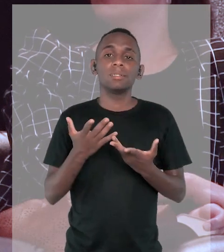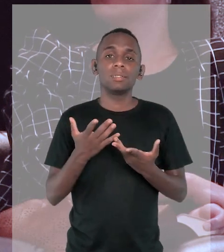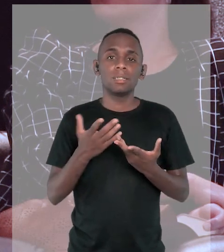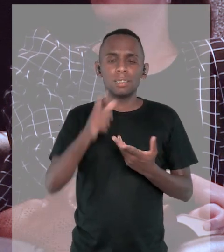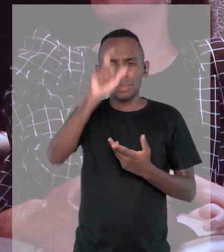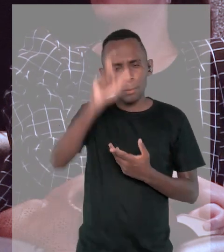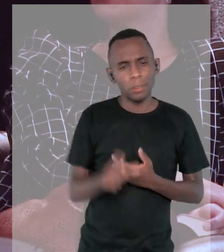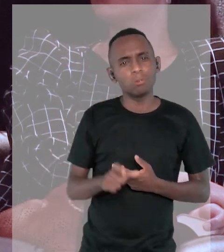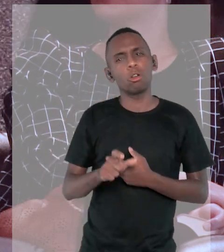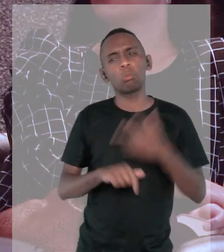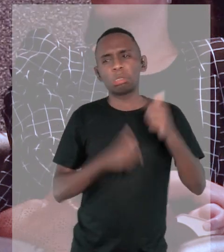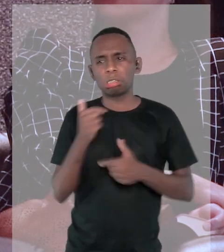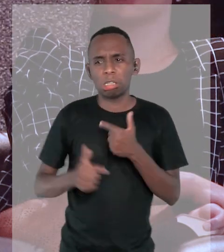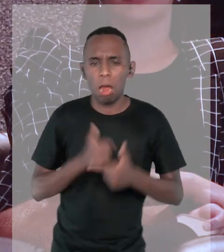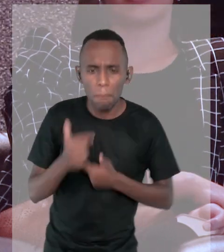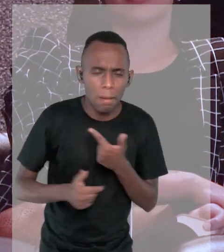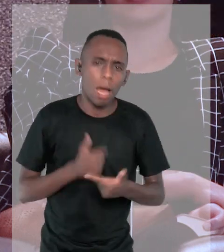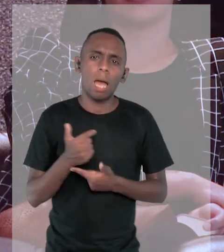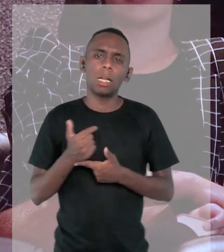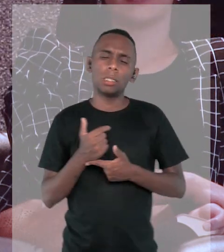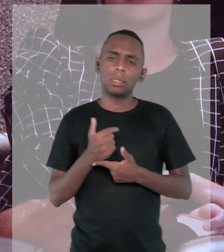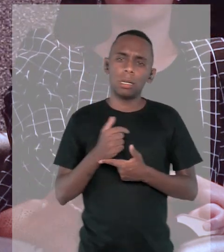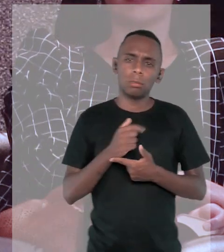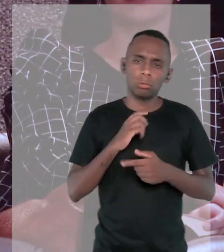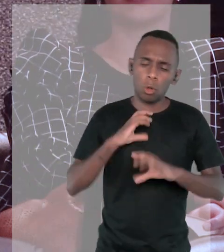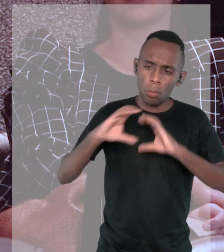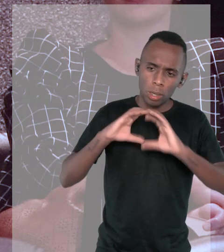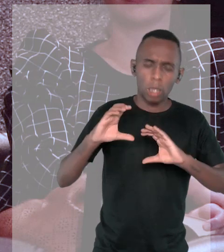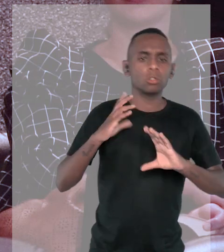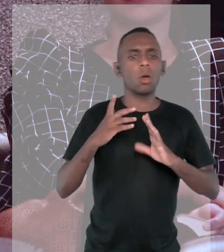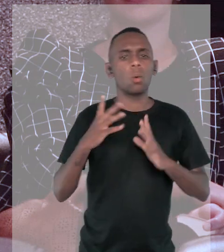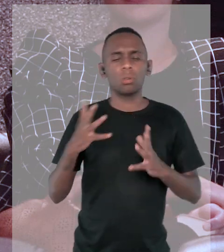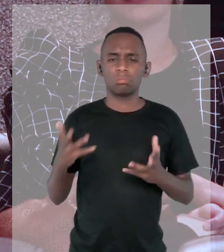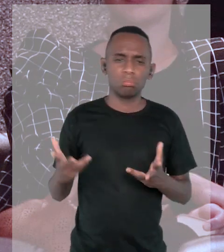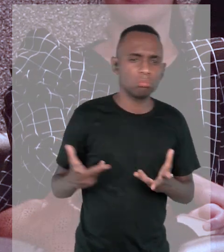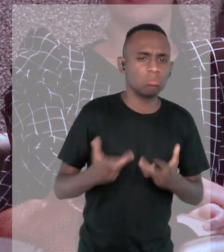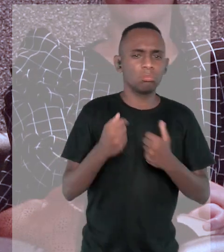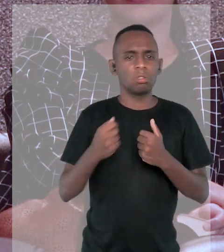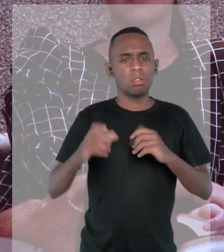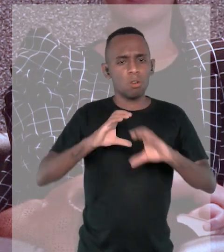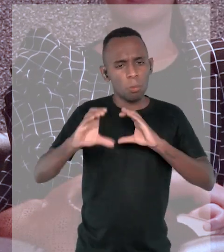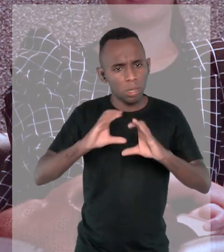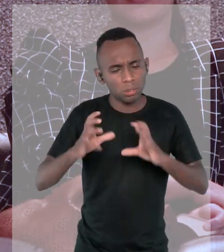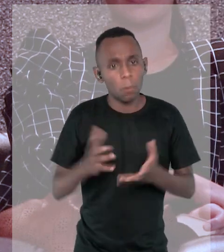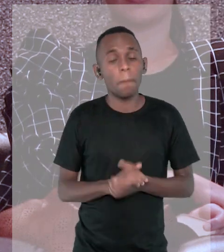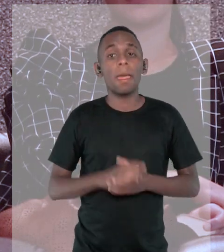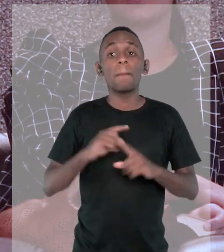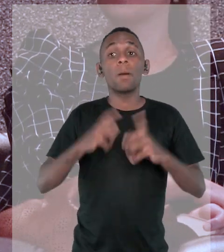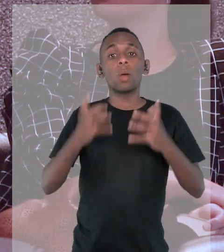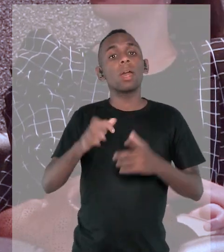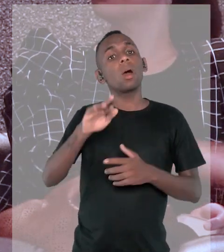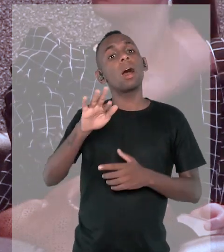essa pessoa que trabalha com esse corporativo, que dá esse show de comunicação, mas eu quero falar